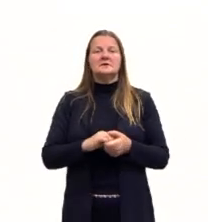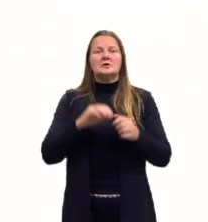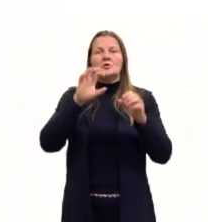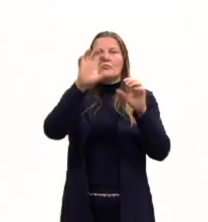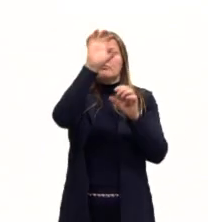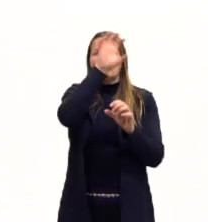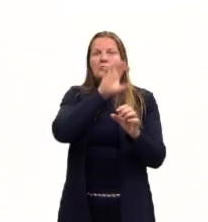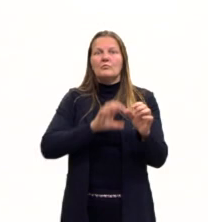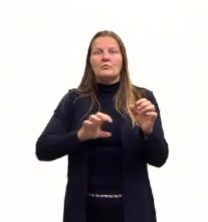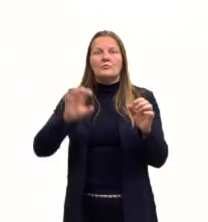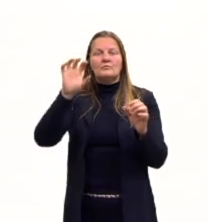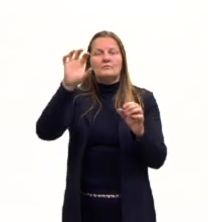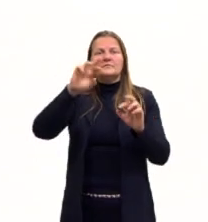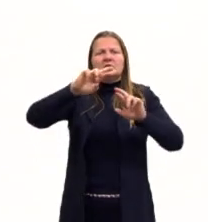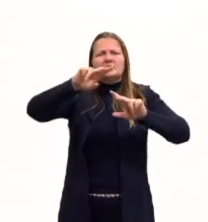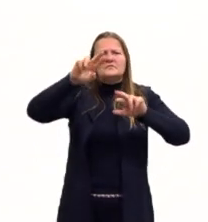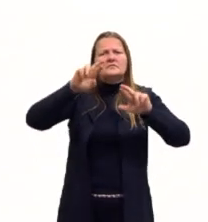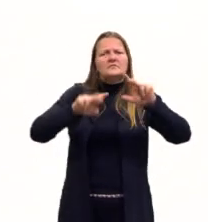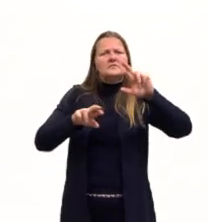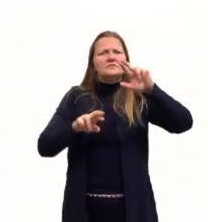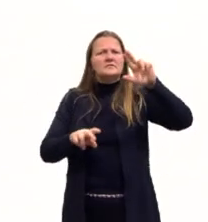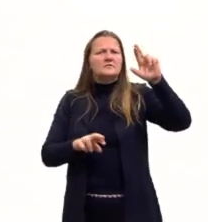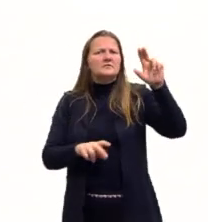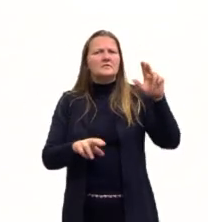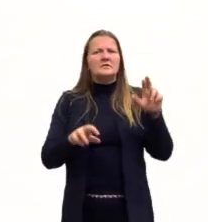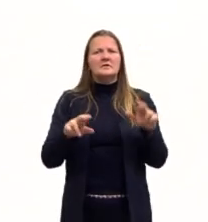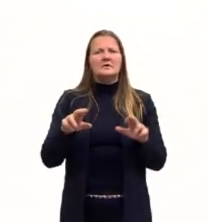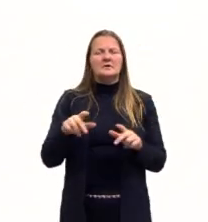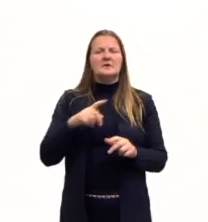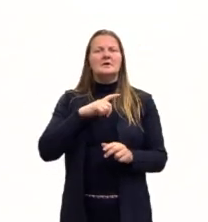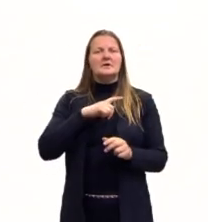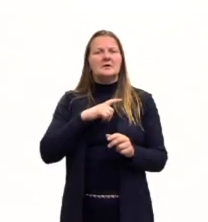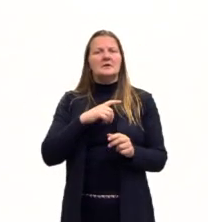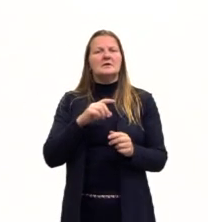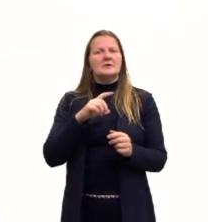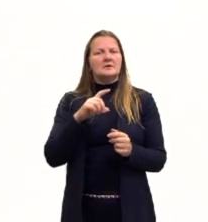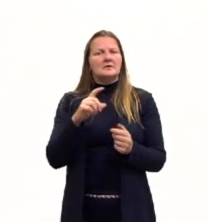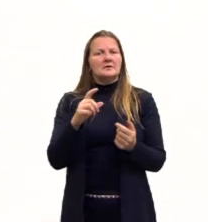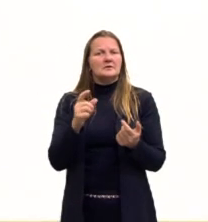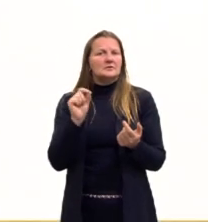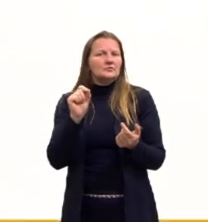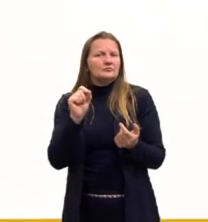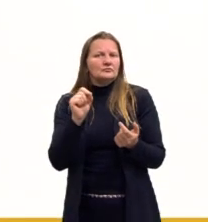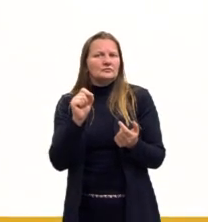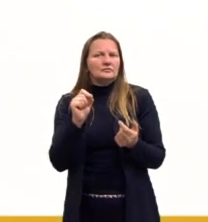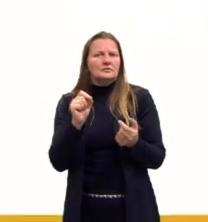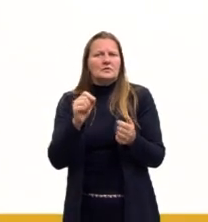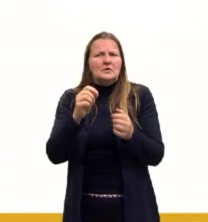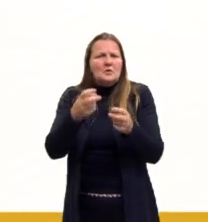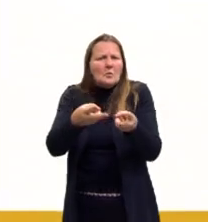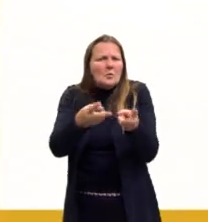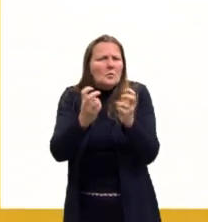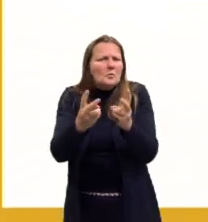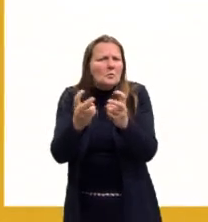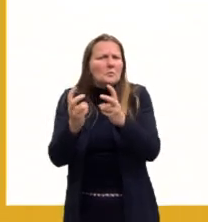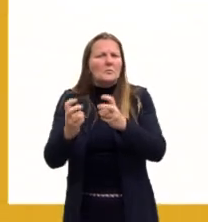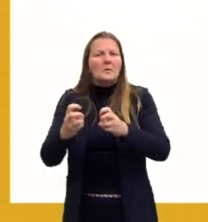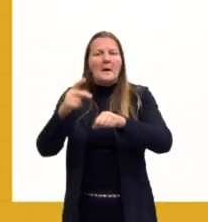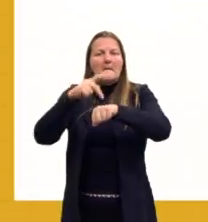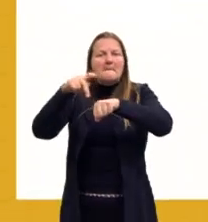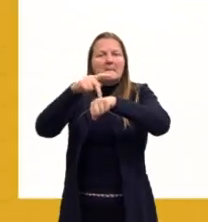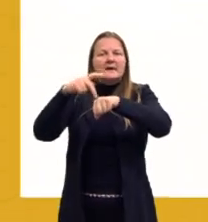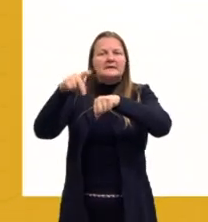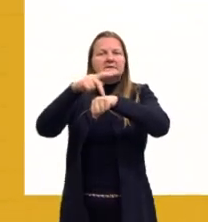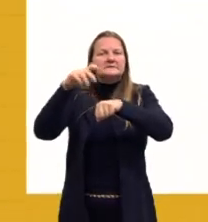muito espoliado né um continente que tem muitas questões aí relacionadas a as ao extrativismo né de outros países